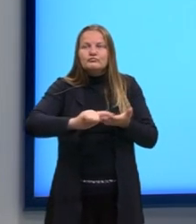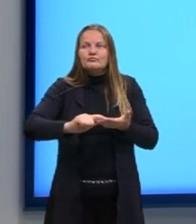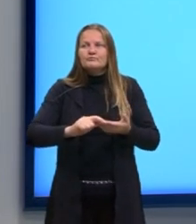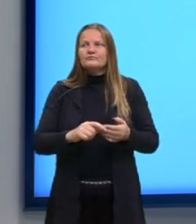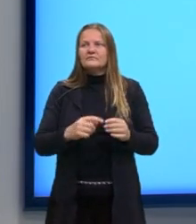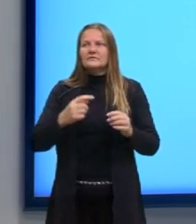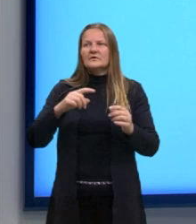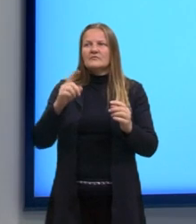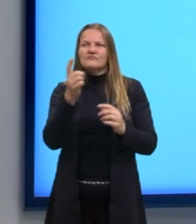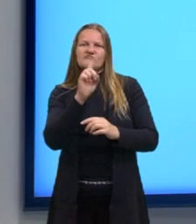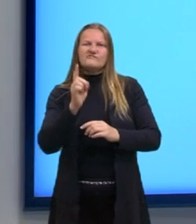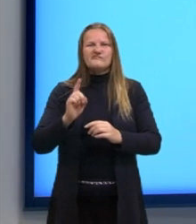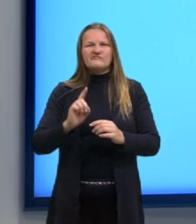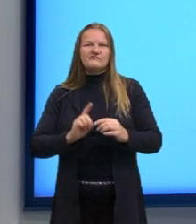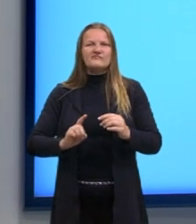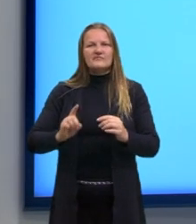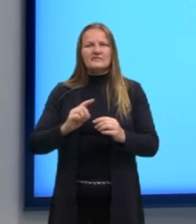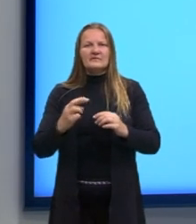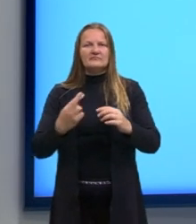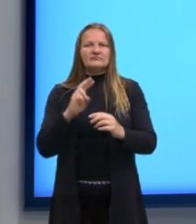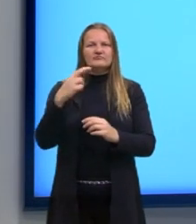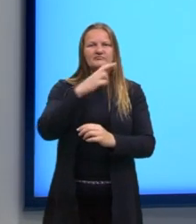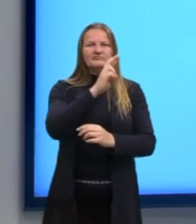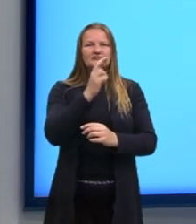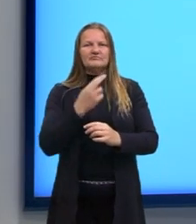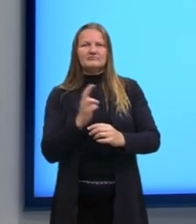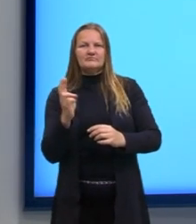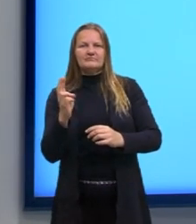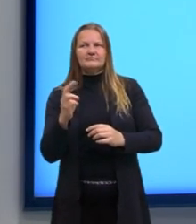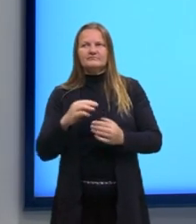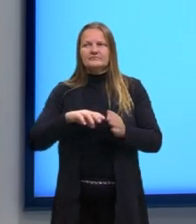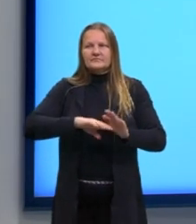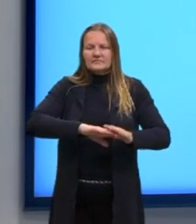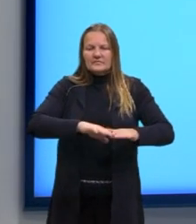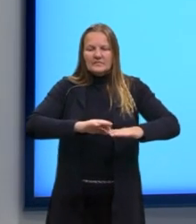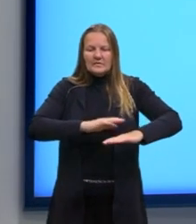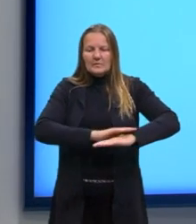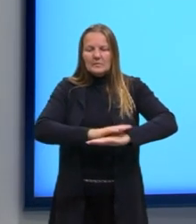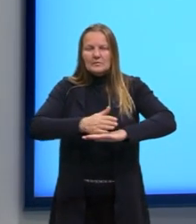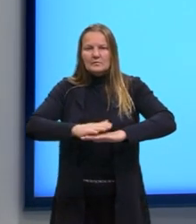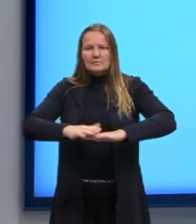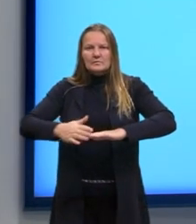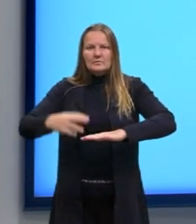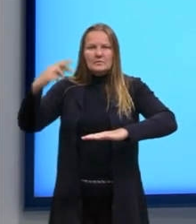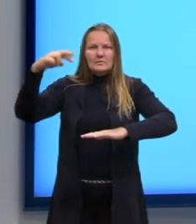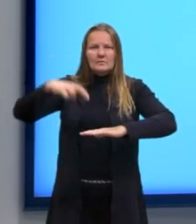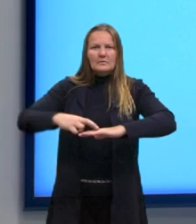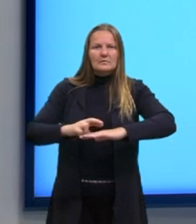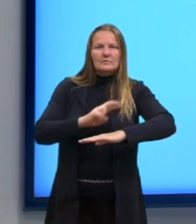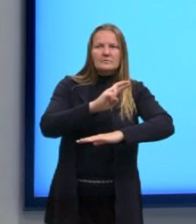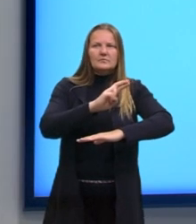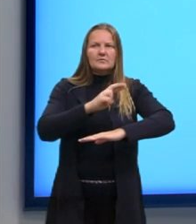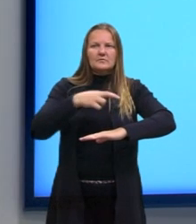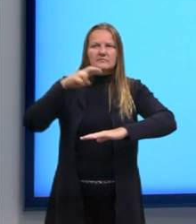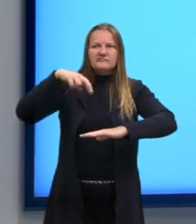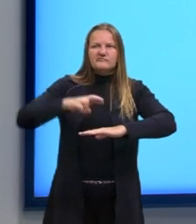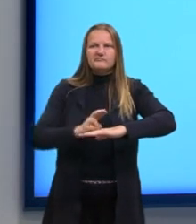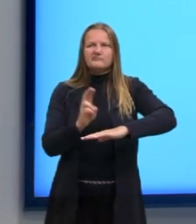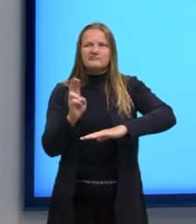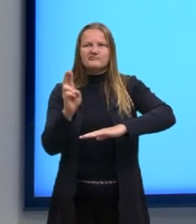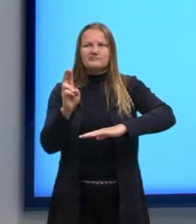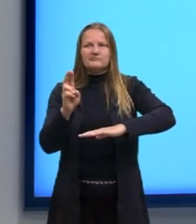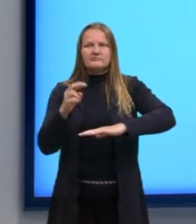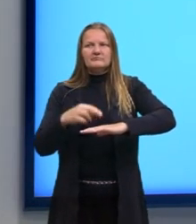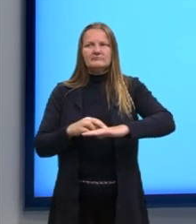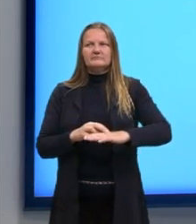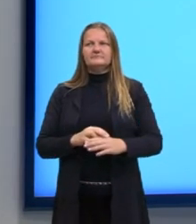vai ocorrer esses raios eles vão estar respeitando novamente a superfície que entrou em contato vai ter uma reta normal